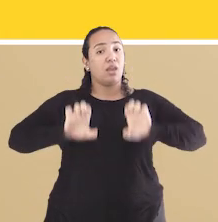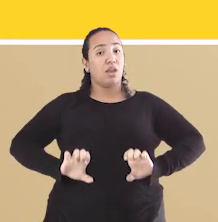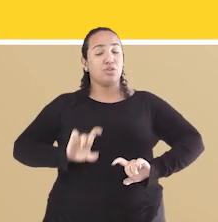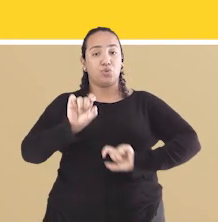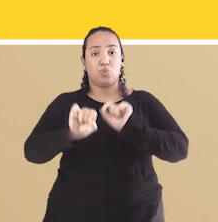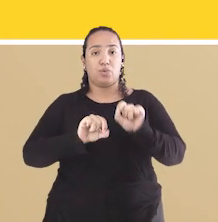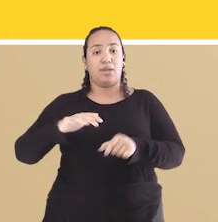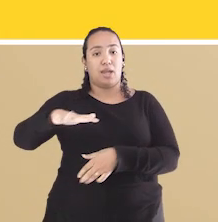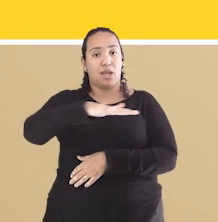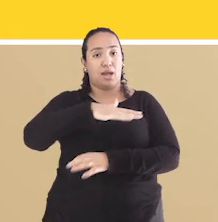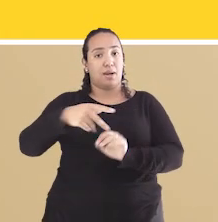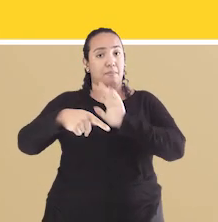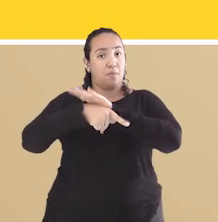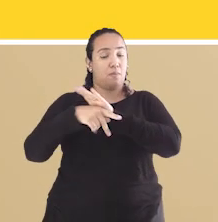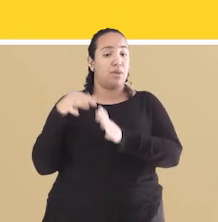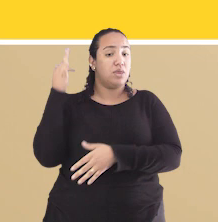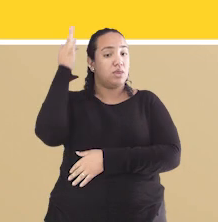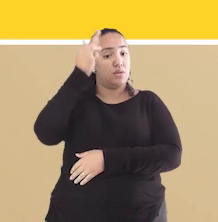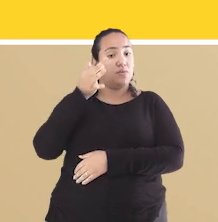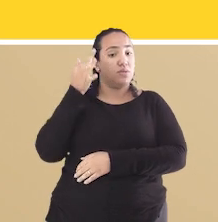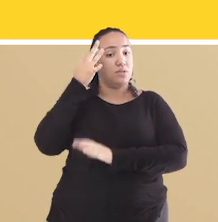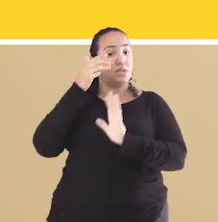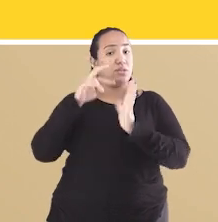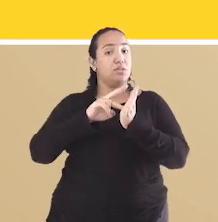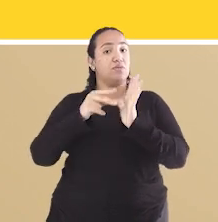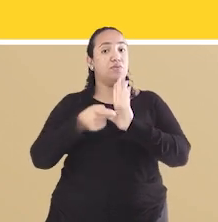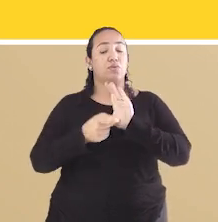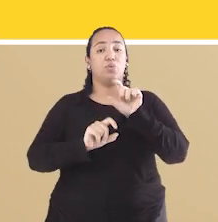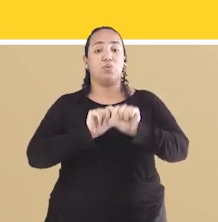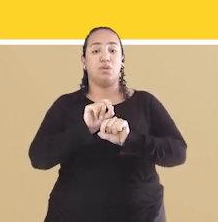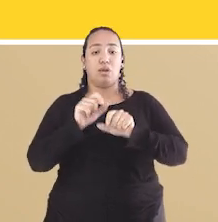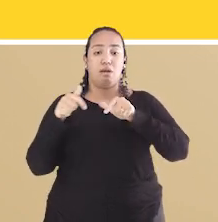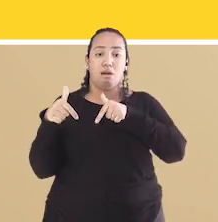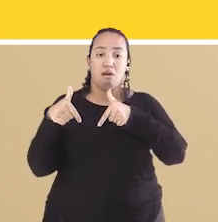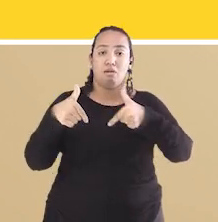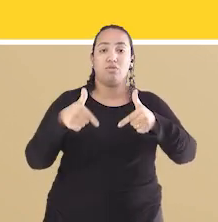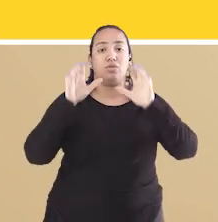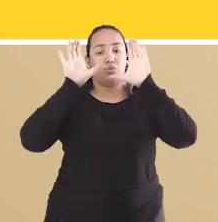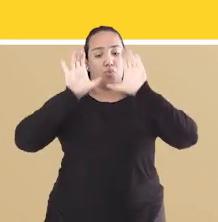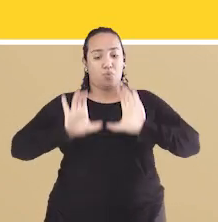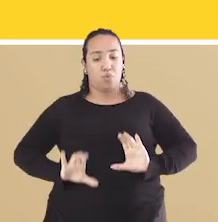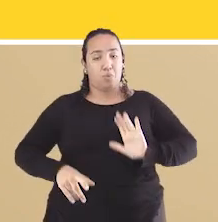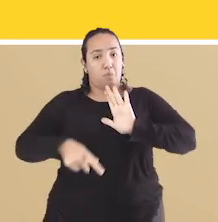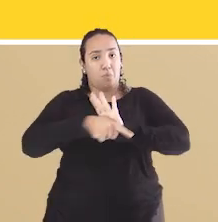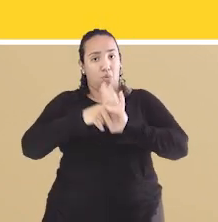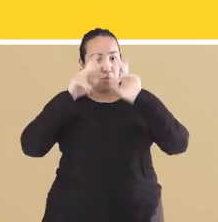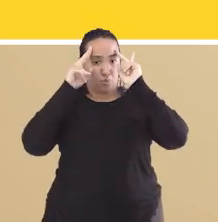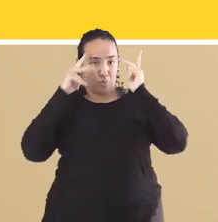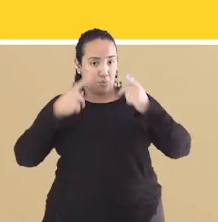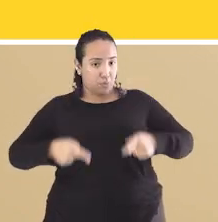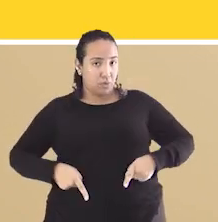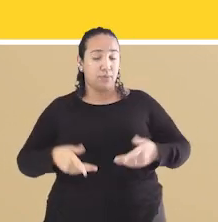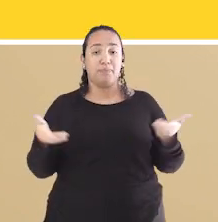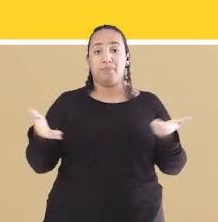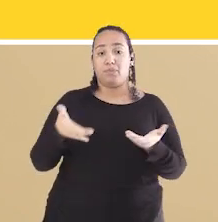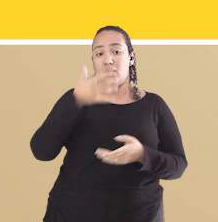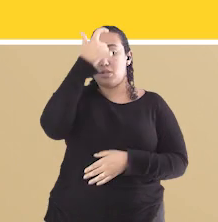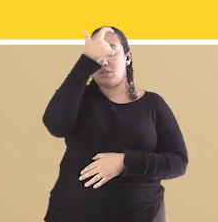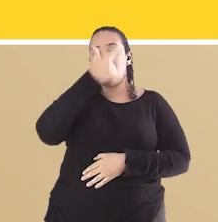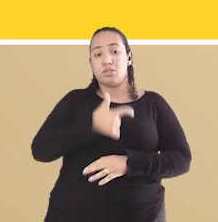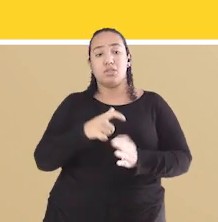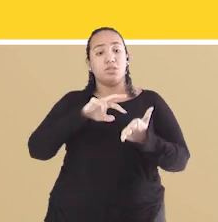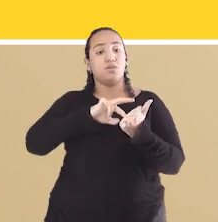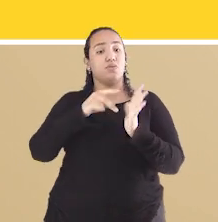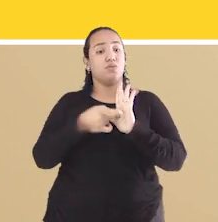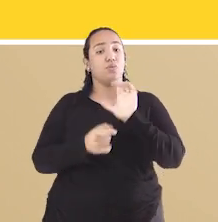Ética é a área da filosofia dedicada às ações e ao comportamento humano. Já a cidadania é